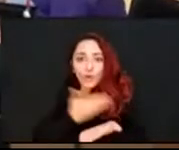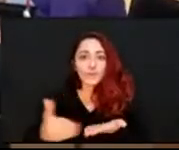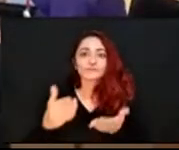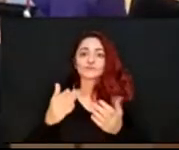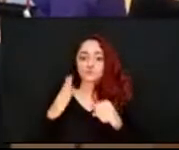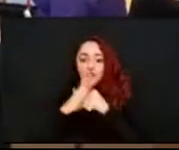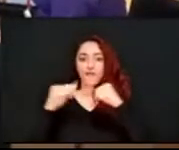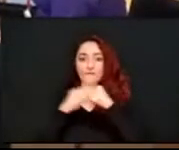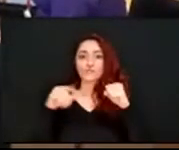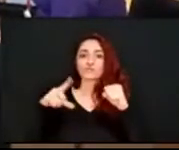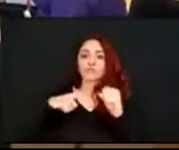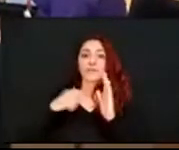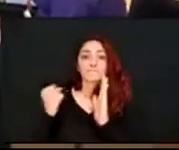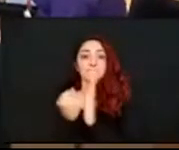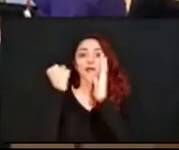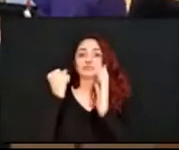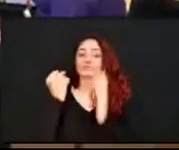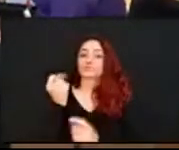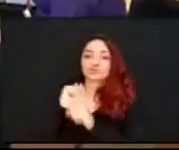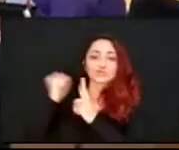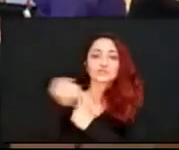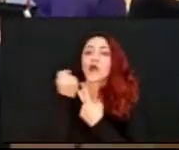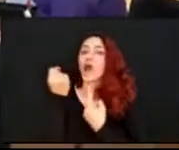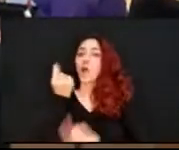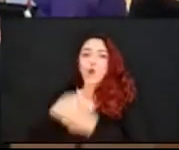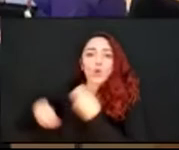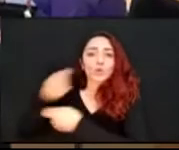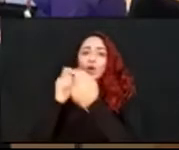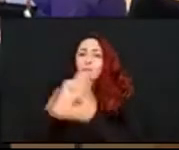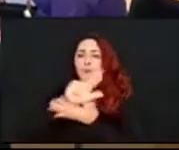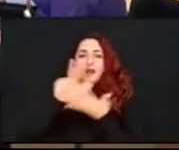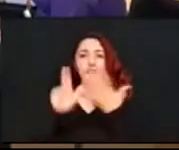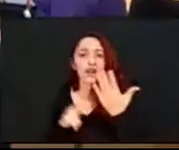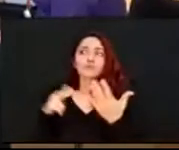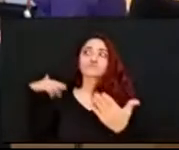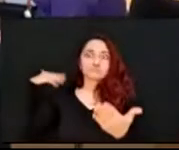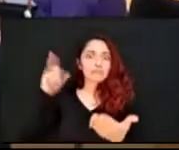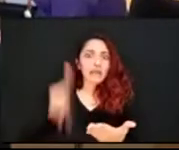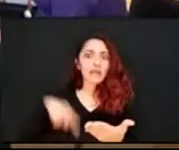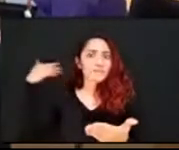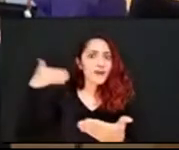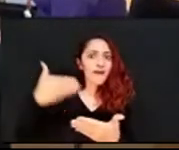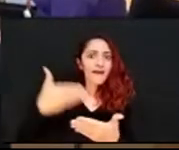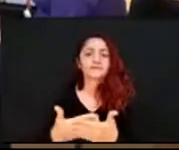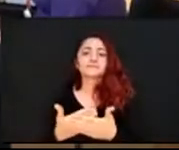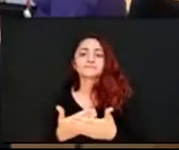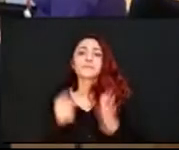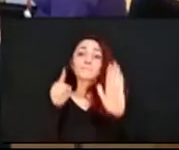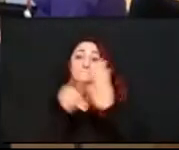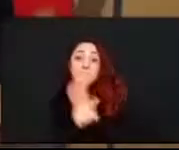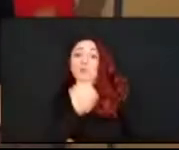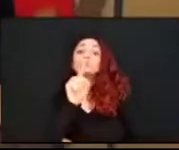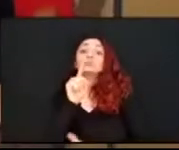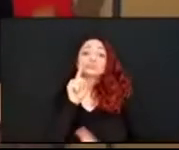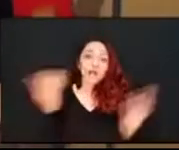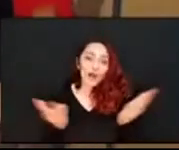impacto social econômico e as oportunidades que têm surgido com com todo esse trabalho eu vou fazer a primeira pergunta